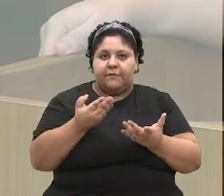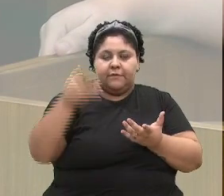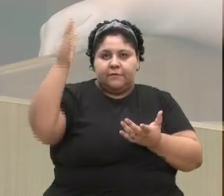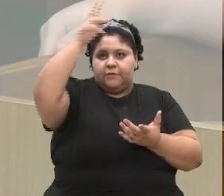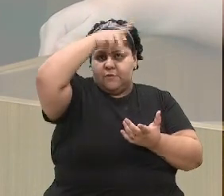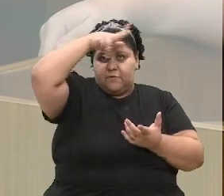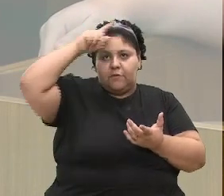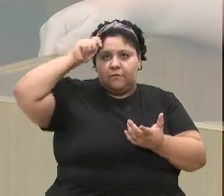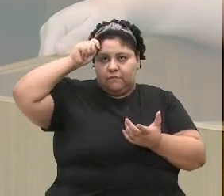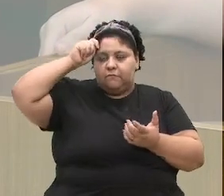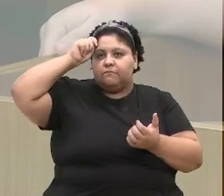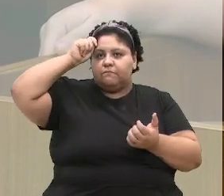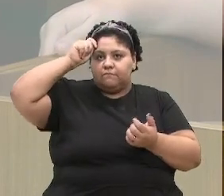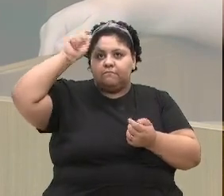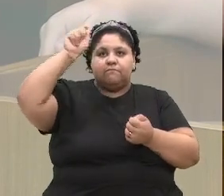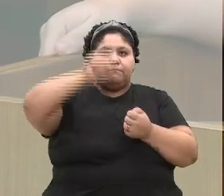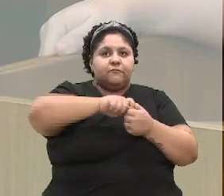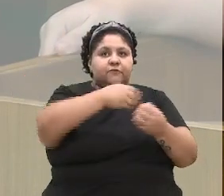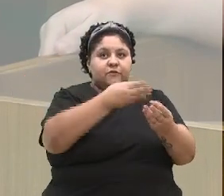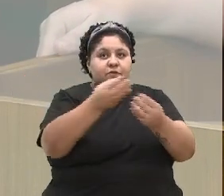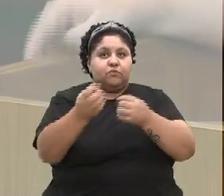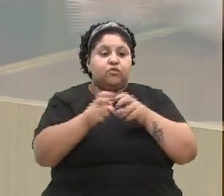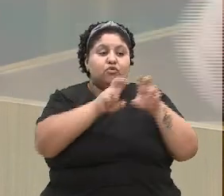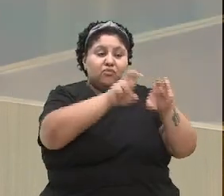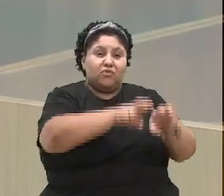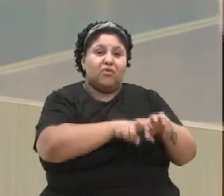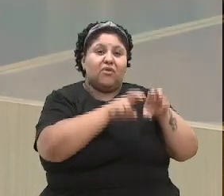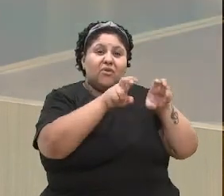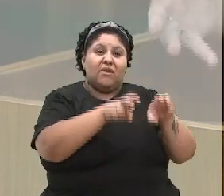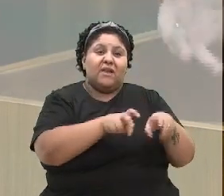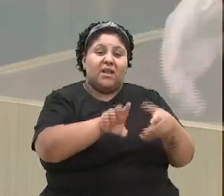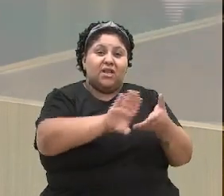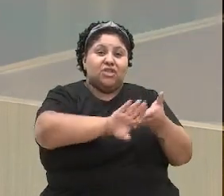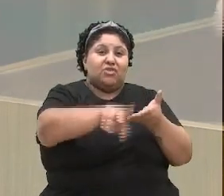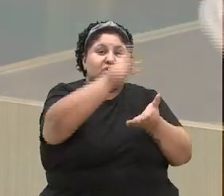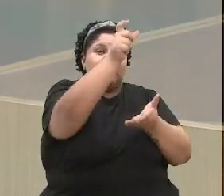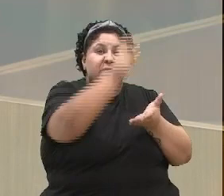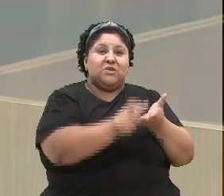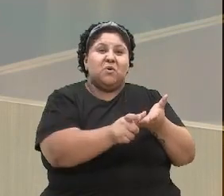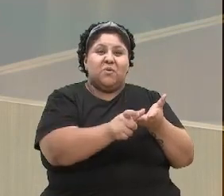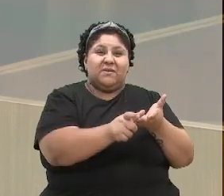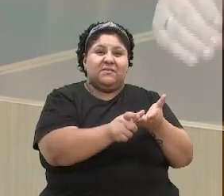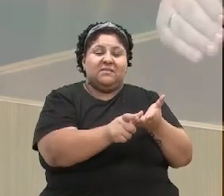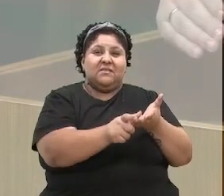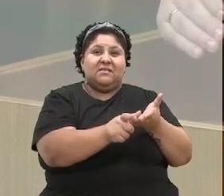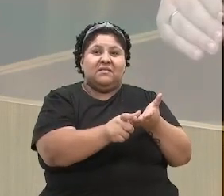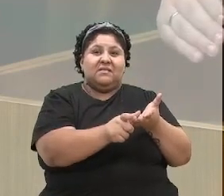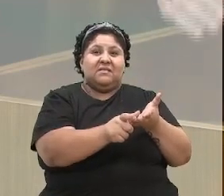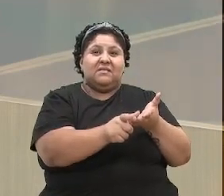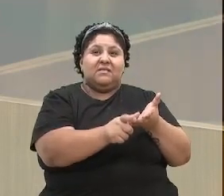prefeito que fez muito pelo interior, ele tirou as pessoas do pó. Esse projeto e